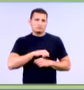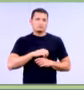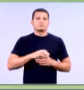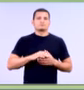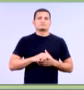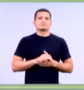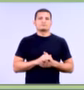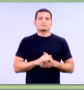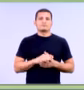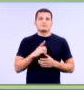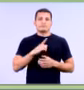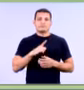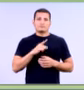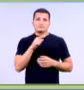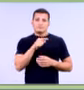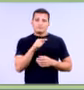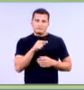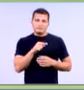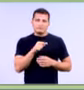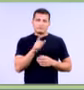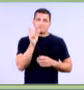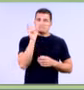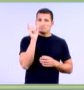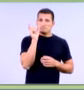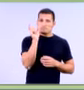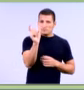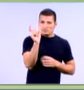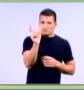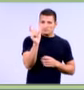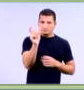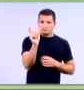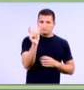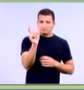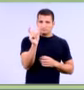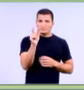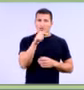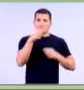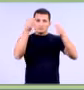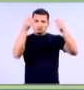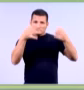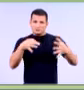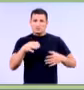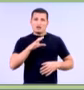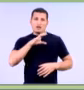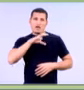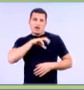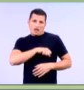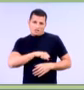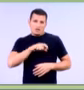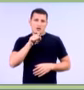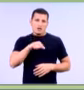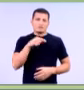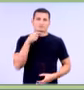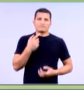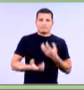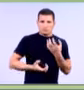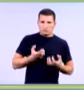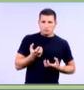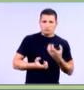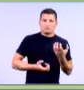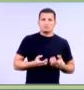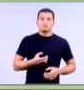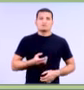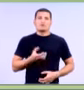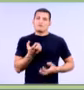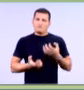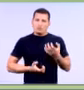aqui um jogo de palavras. Ele explica que amor é fogo, fogo arde. E onde tem fogo